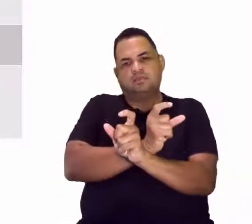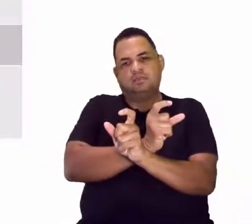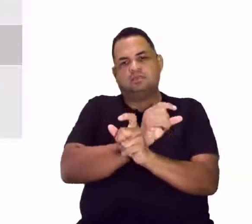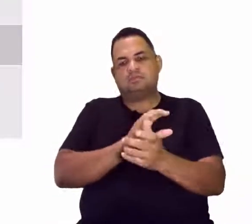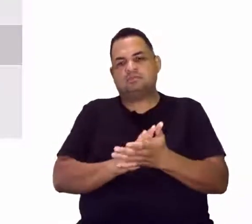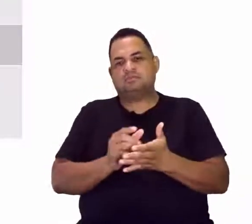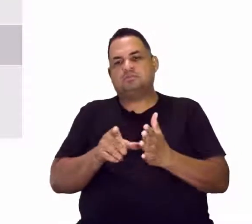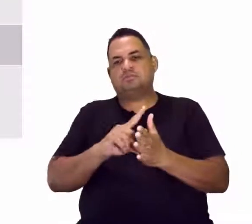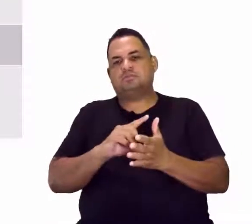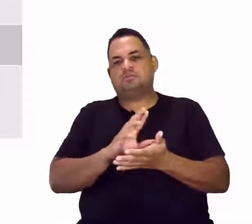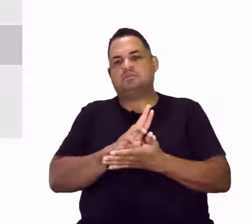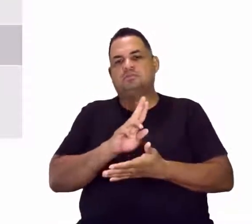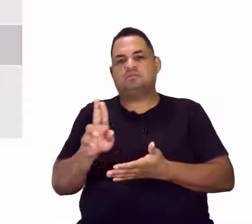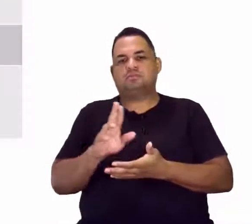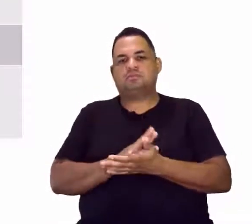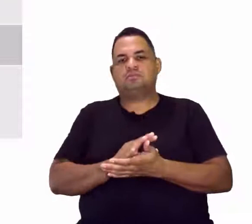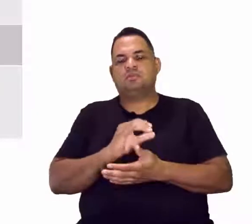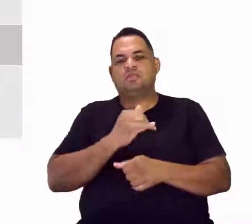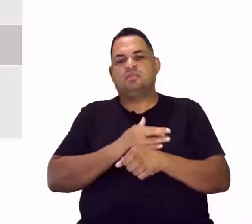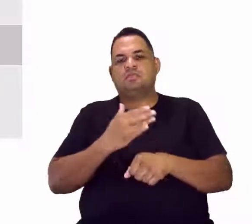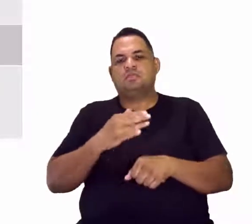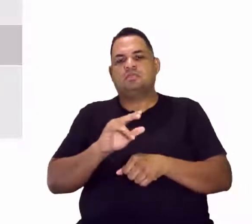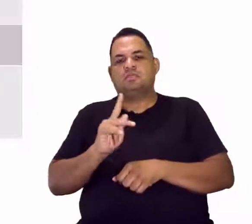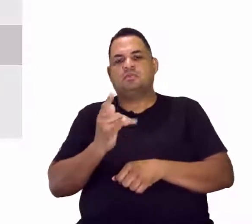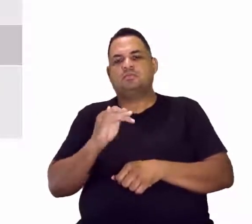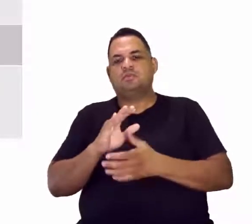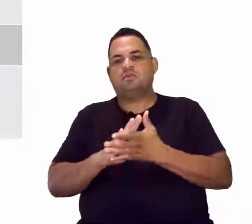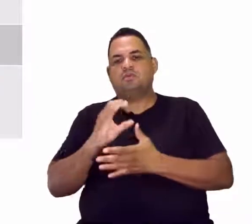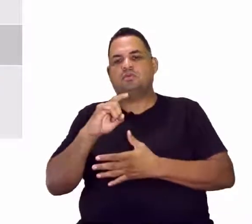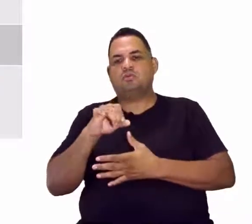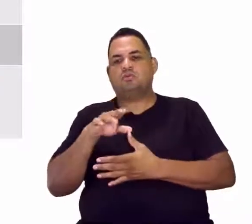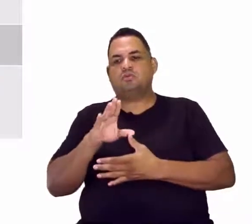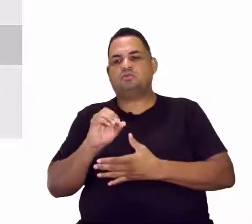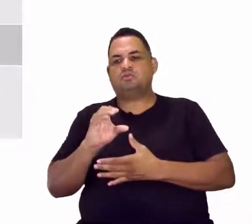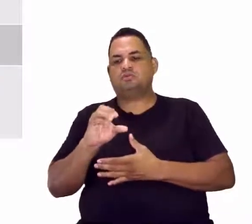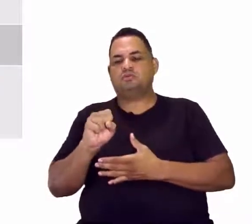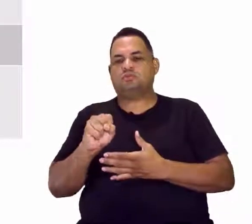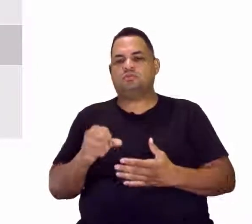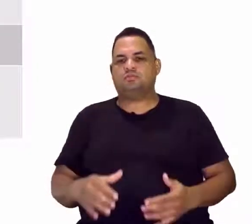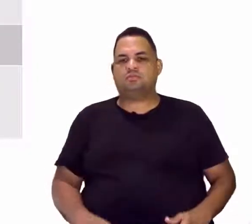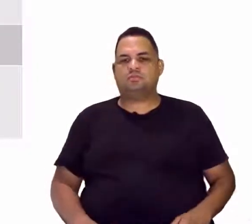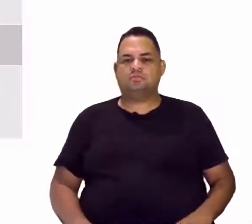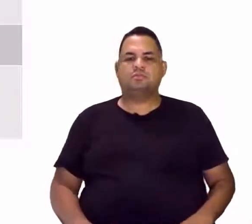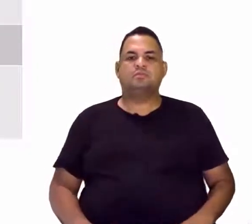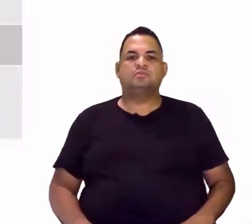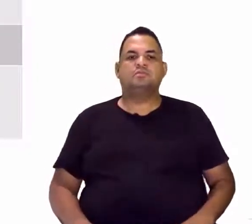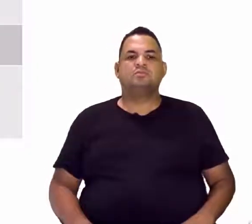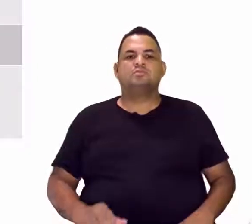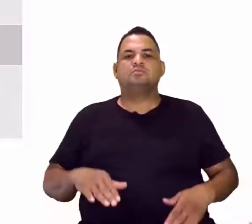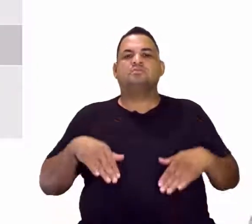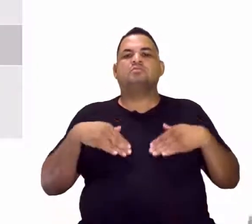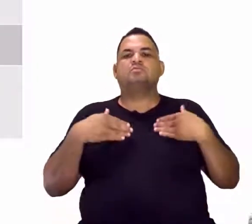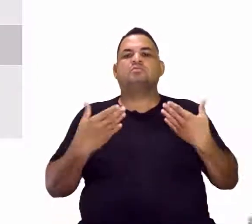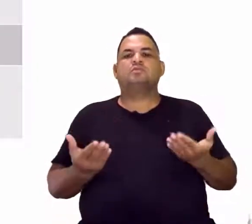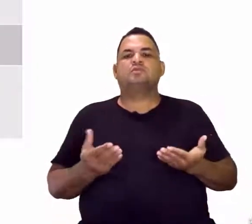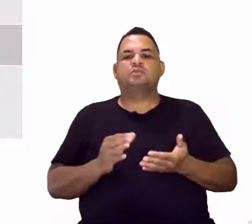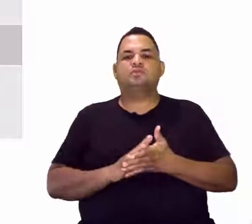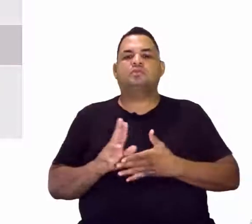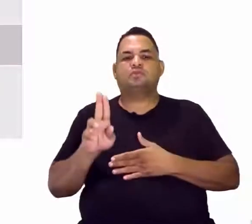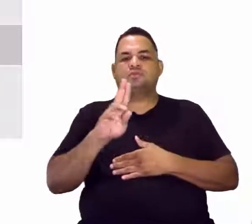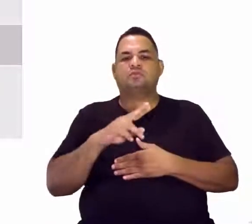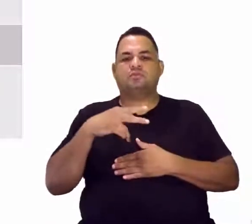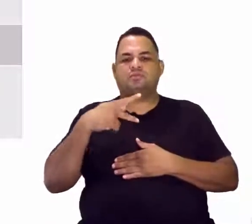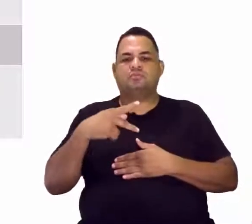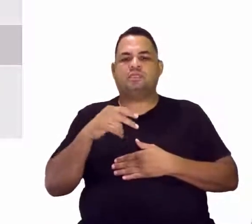do ácido. Então vai ficar ácido hipocloroso. Quando que eu vou usar o per?